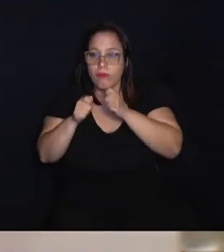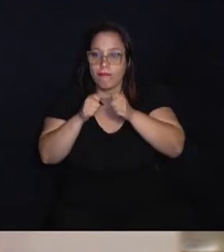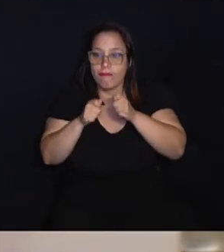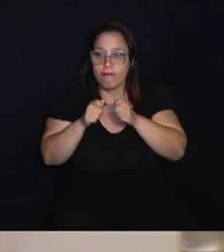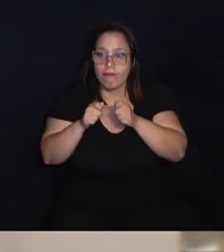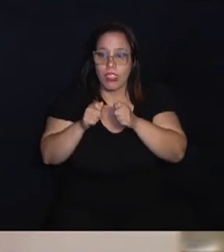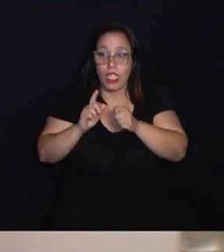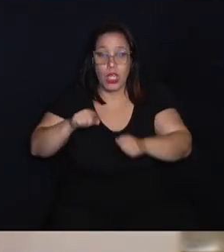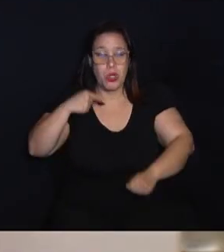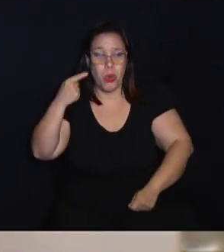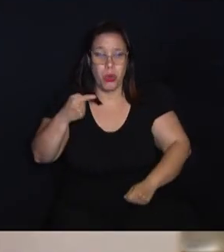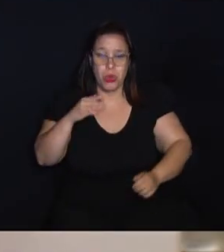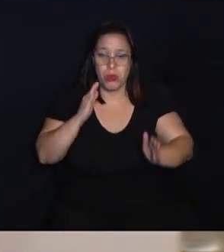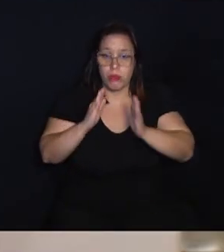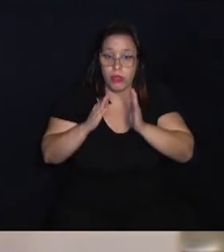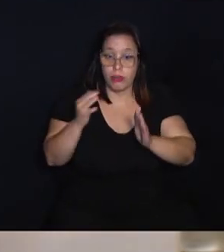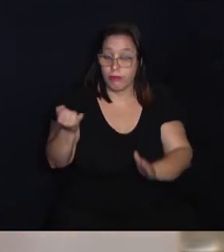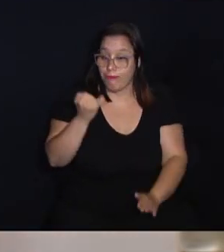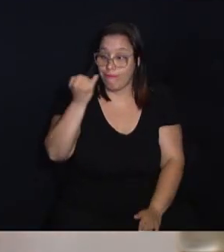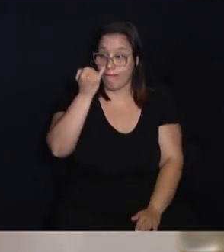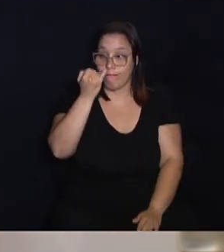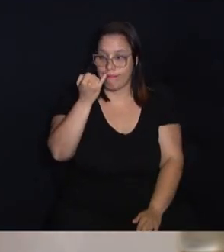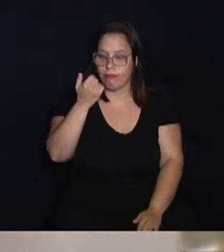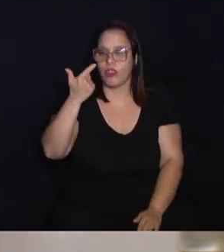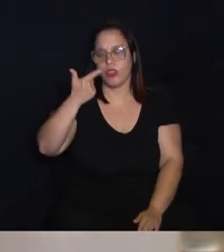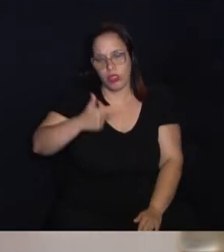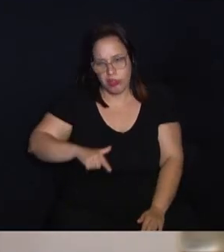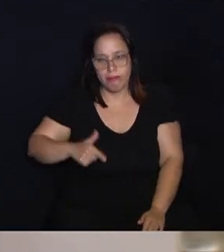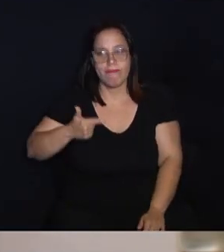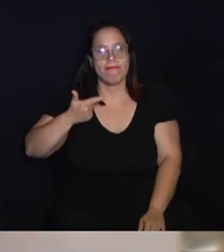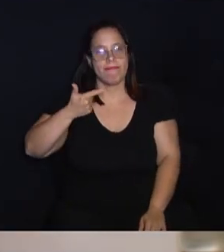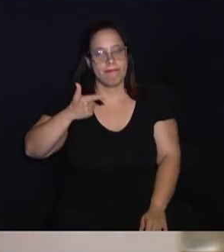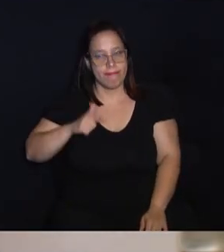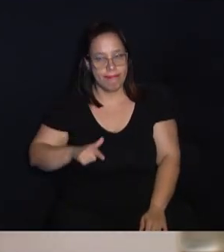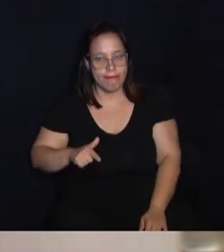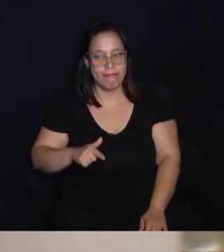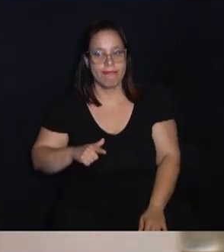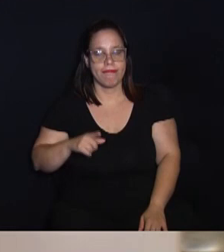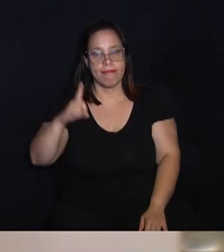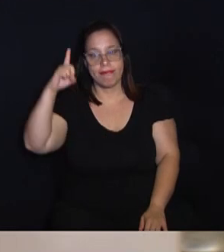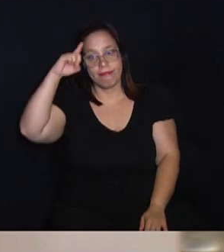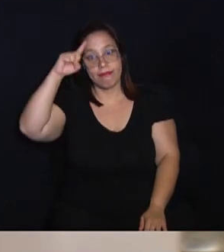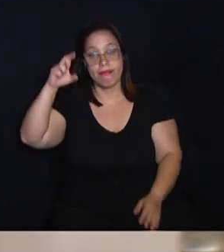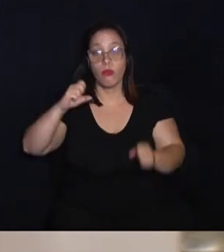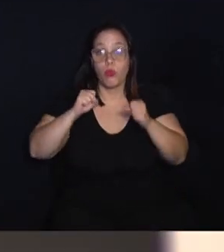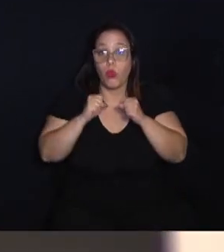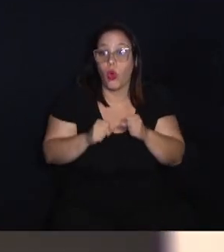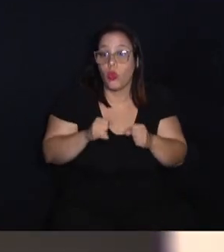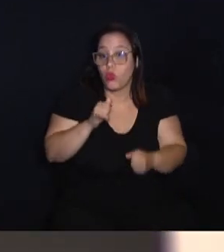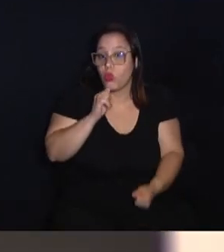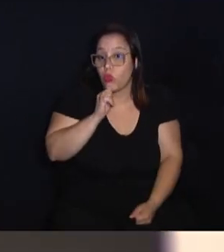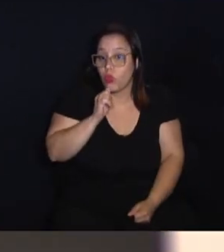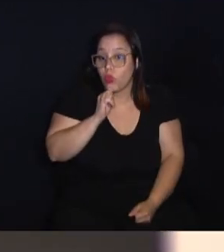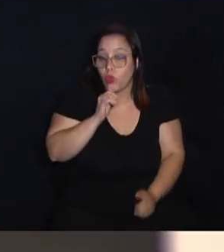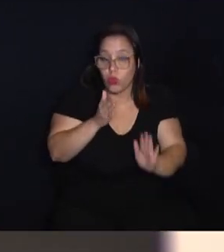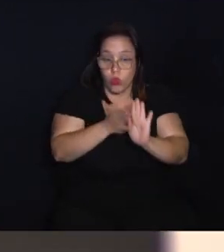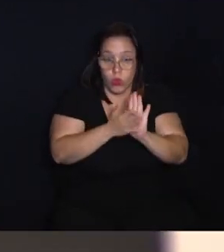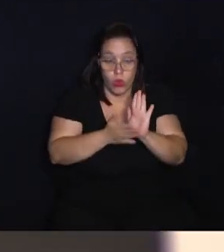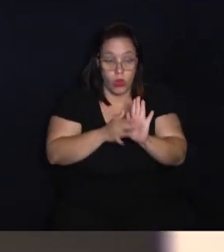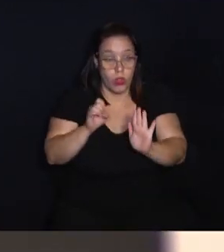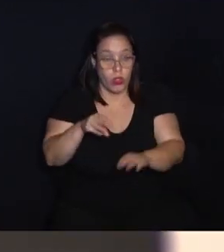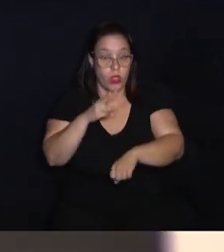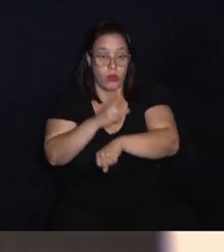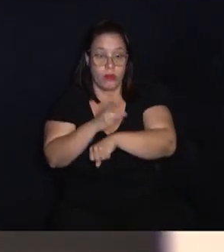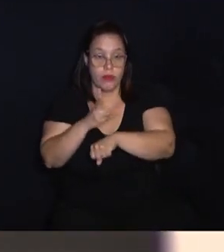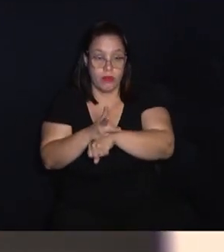outro período, então é importante, veja mais de uma vez por dia, e você pode também visualizar não só pelo site, mas